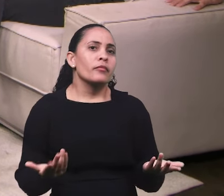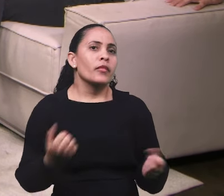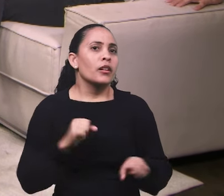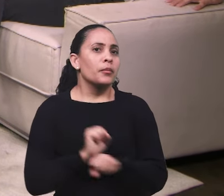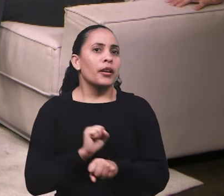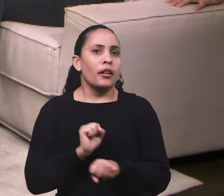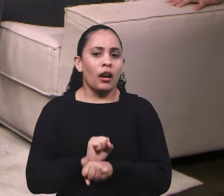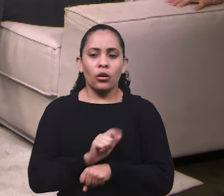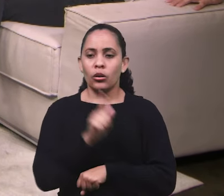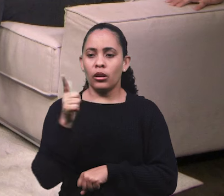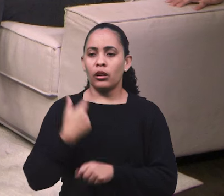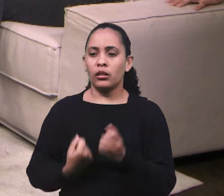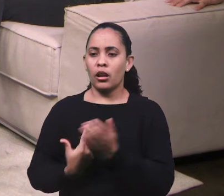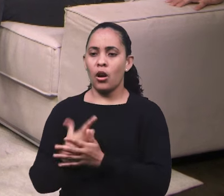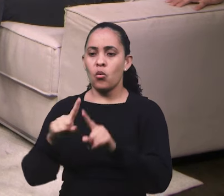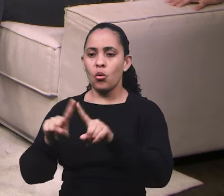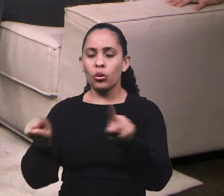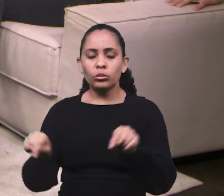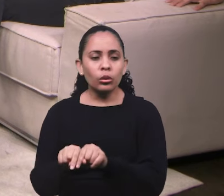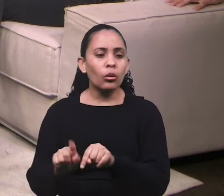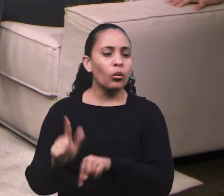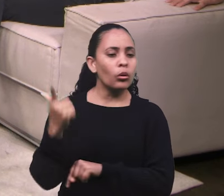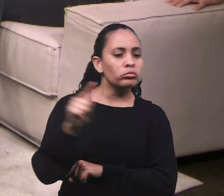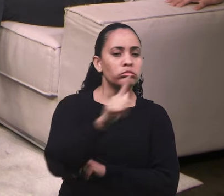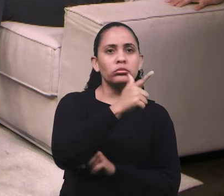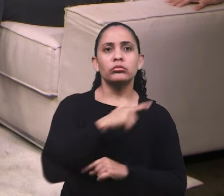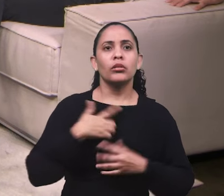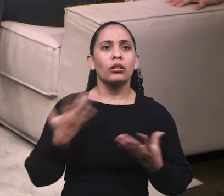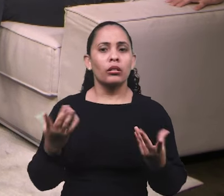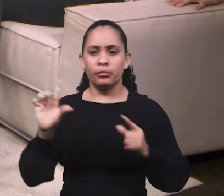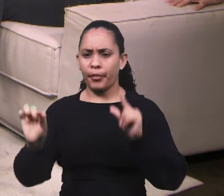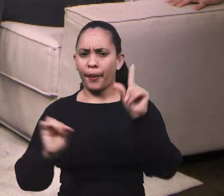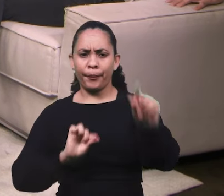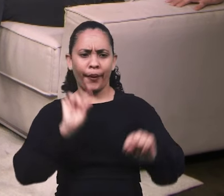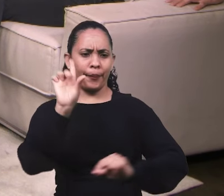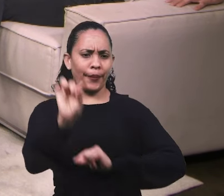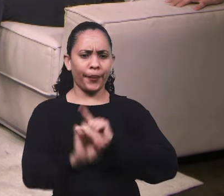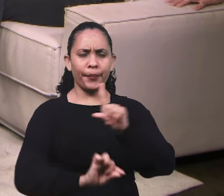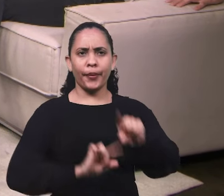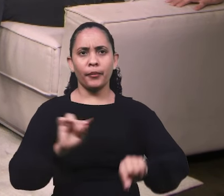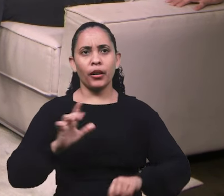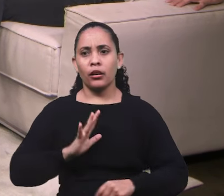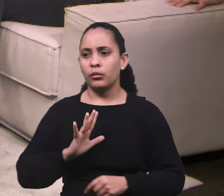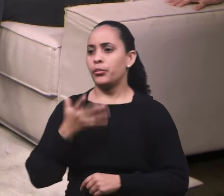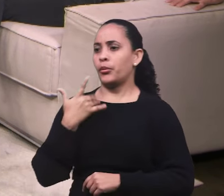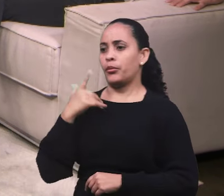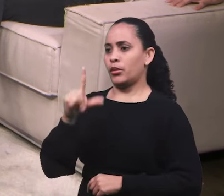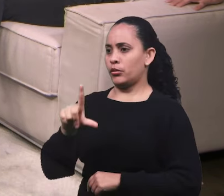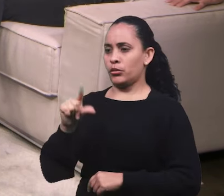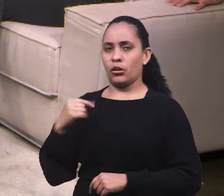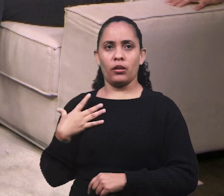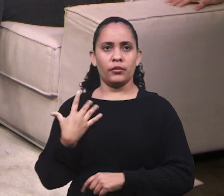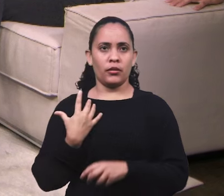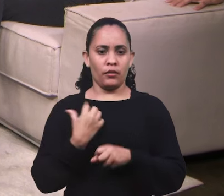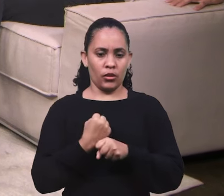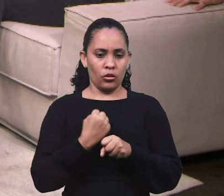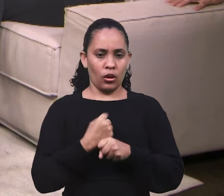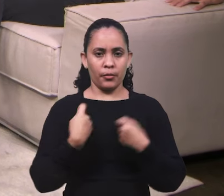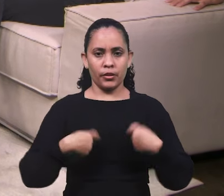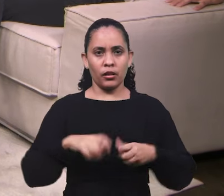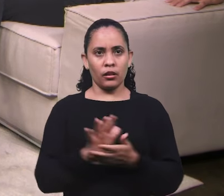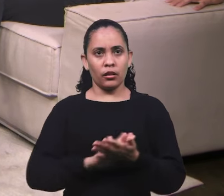galpão, botar outro, oferar, tarana. Esse tipo de coisa tem que fazer o tempo todo. Muita coisa é instintivo, você tem que fazer o cálculo para saber se cabe